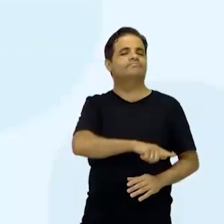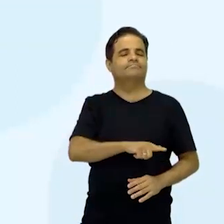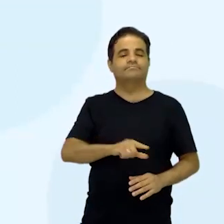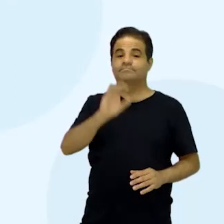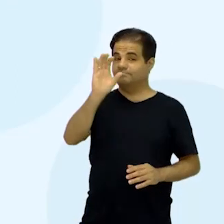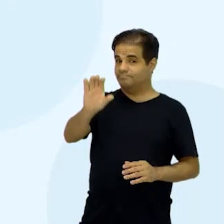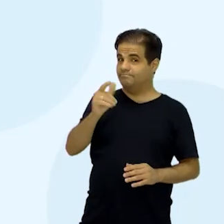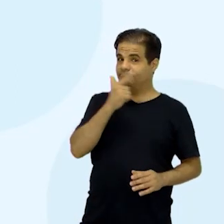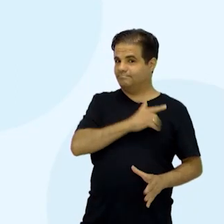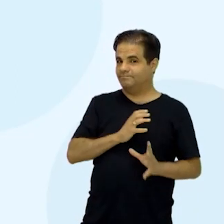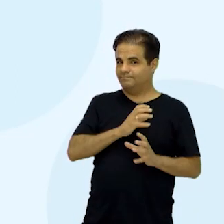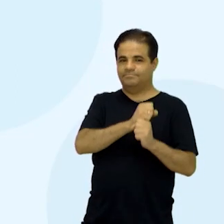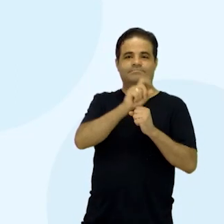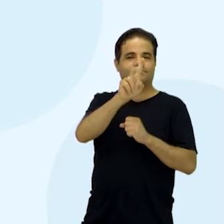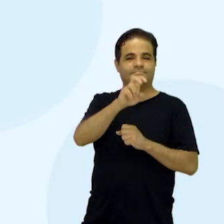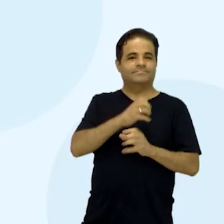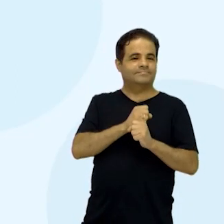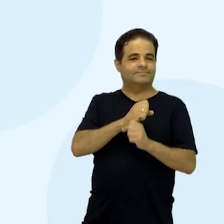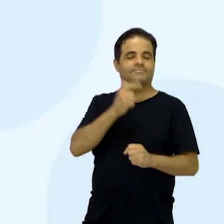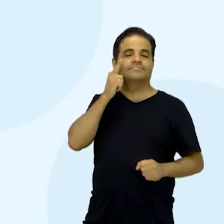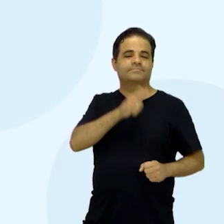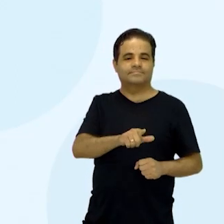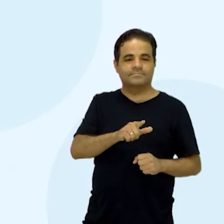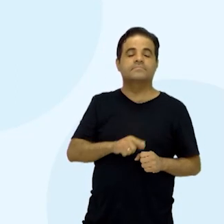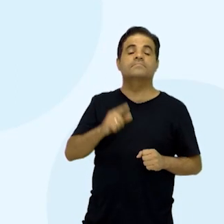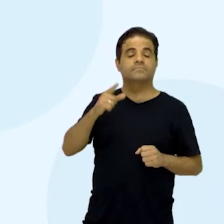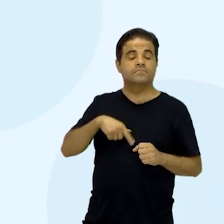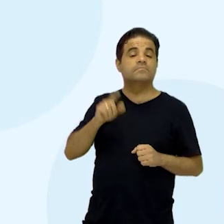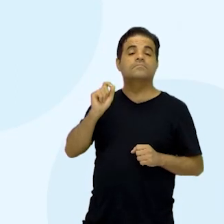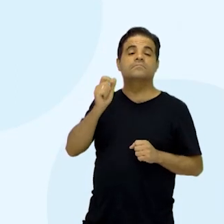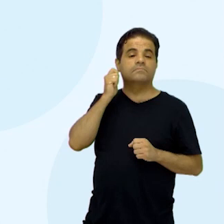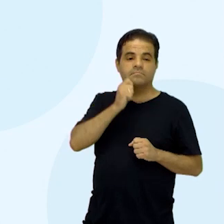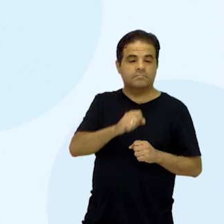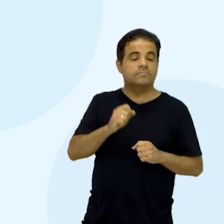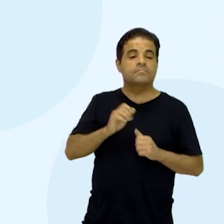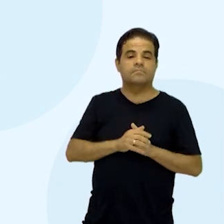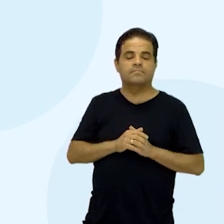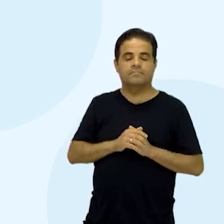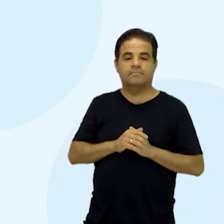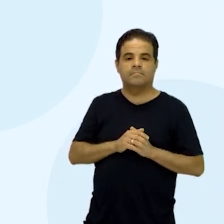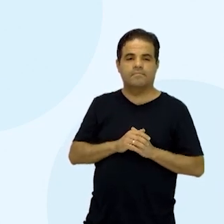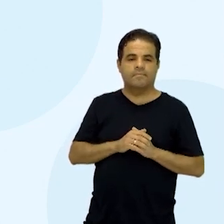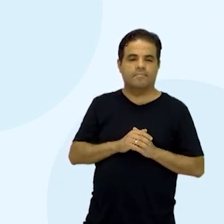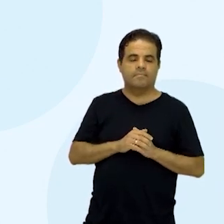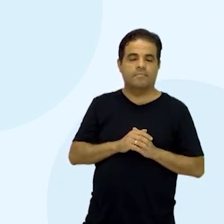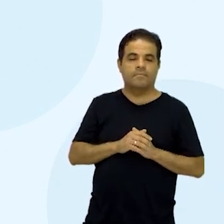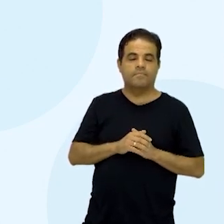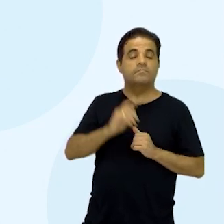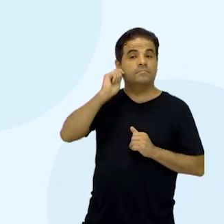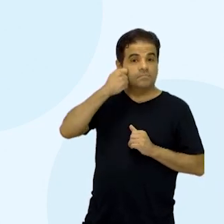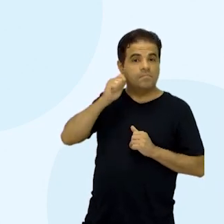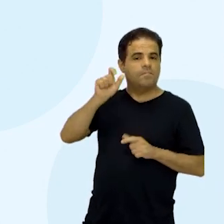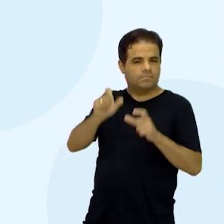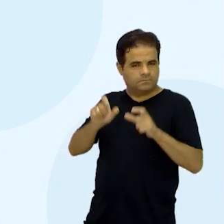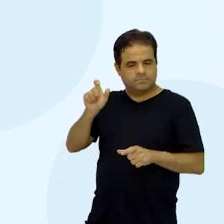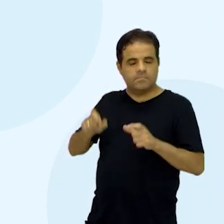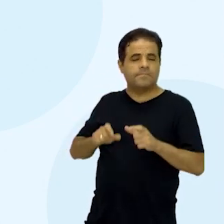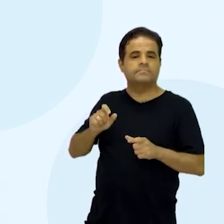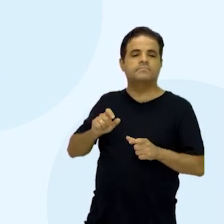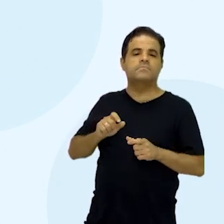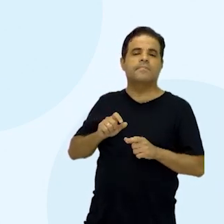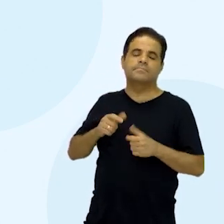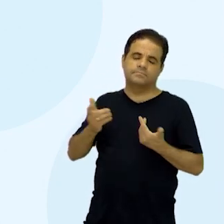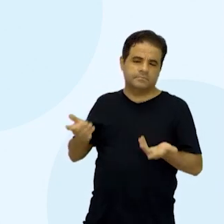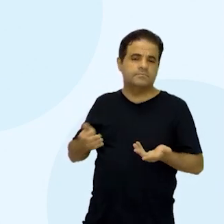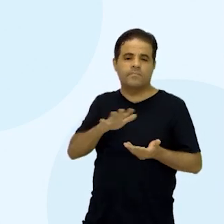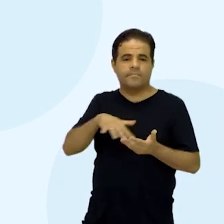15 pontos, que alegria. Tá, então eu tinha aqui, gente, os africanos foram minimizados e